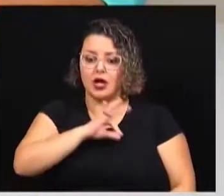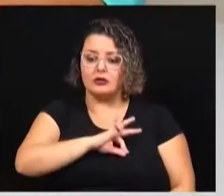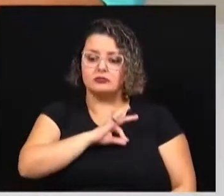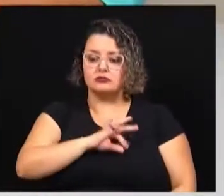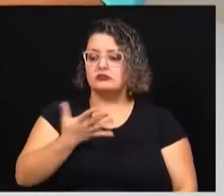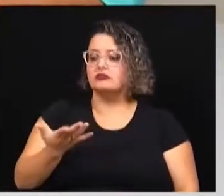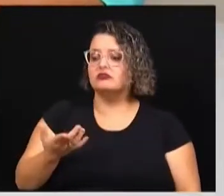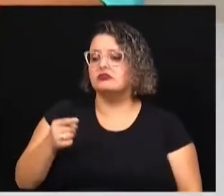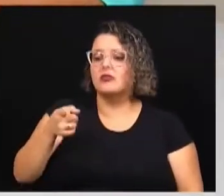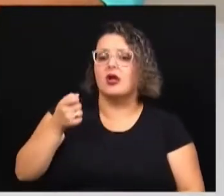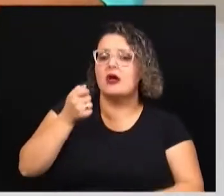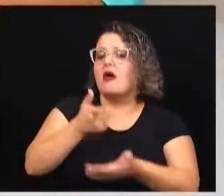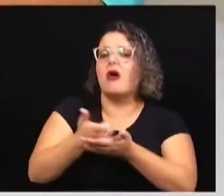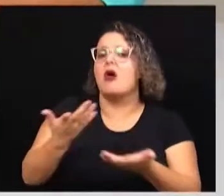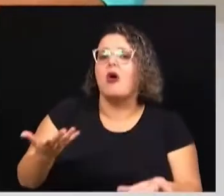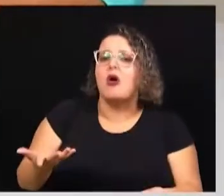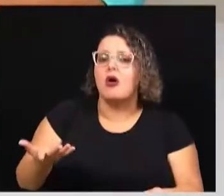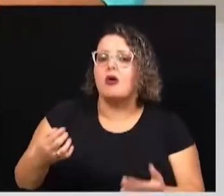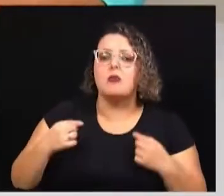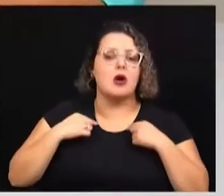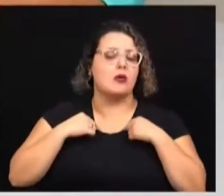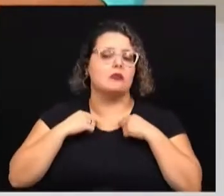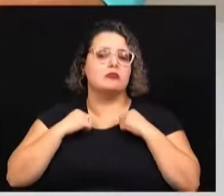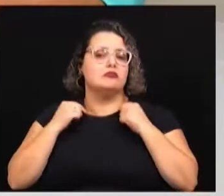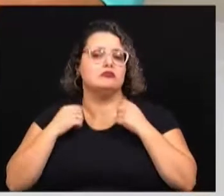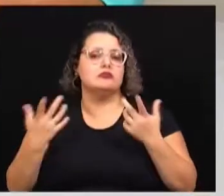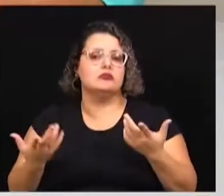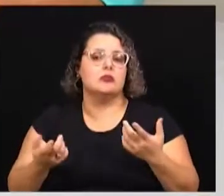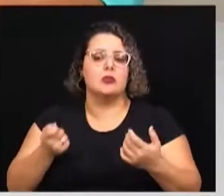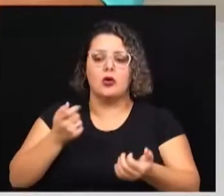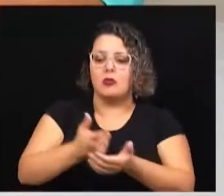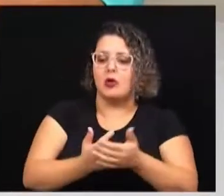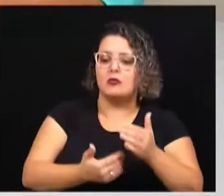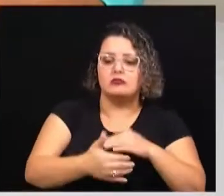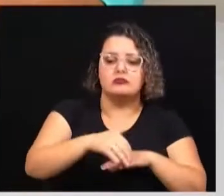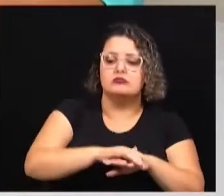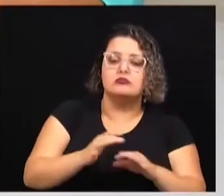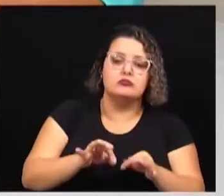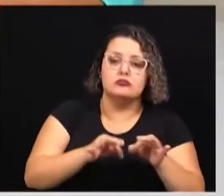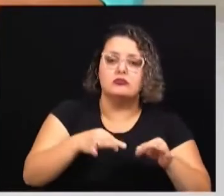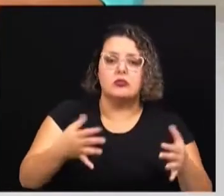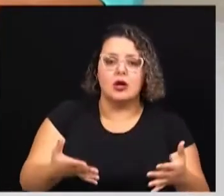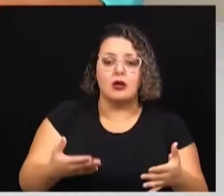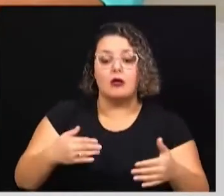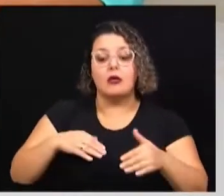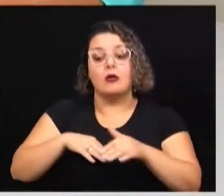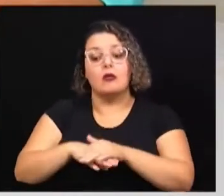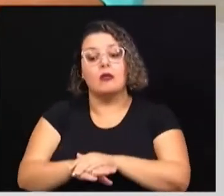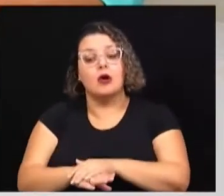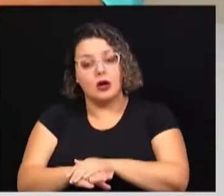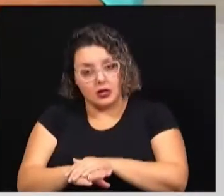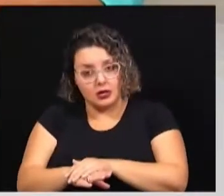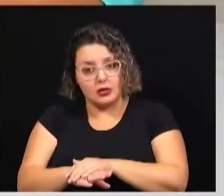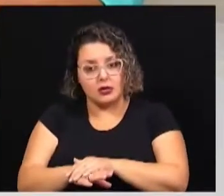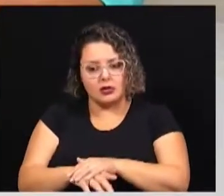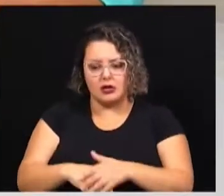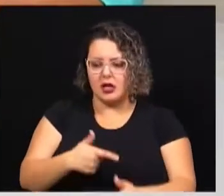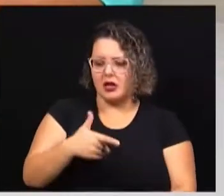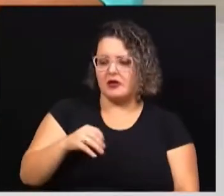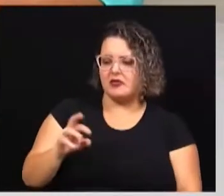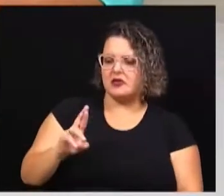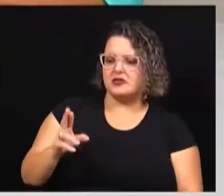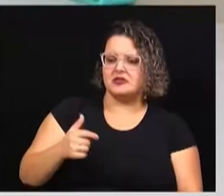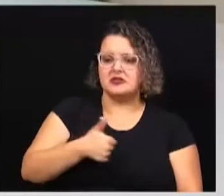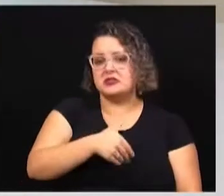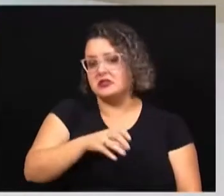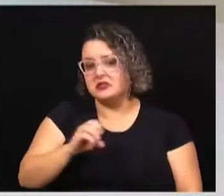salário esse mês, vou comprar uma blusa, vou comprar um tênis. Ao contrário de guardar esse valor, que às vezes a gente pensa, R$20,